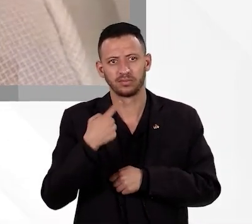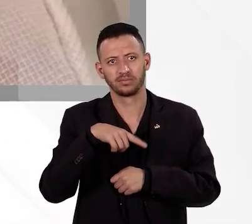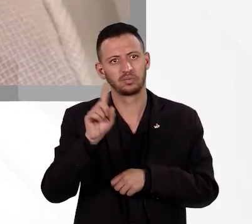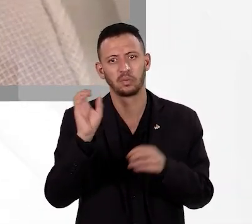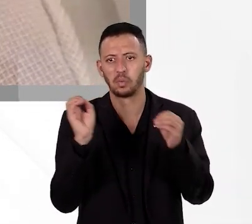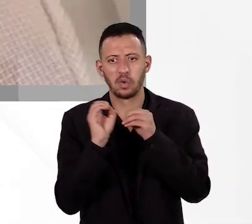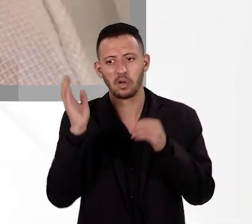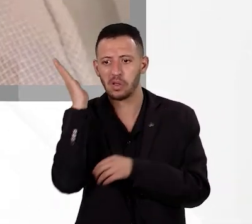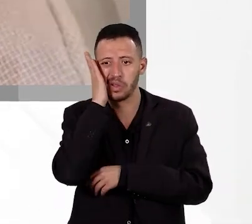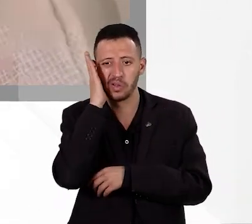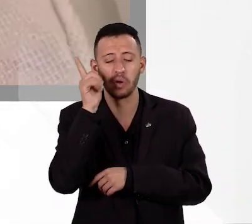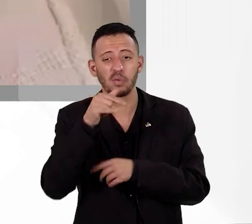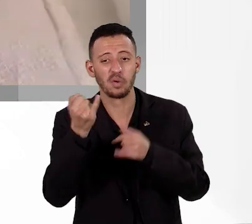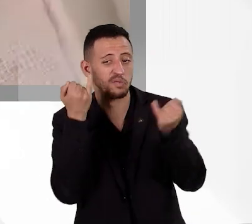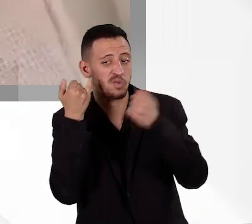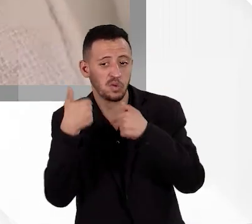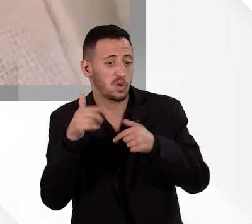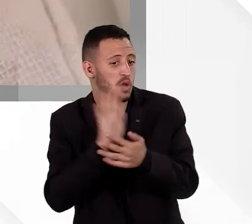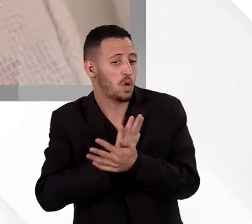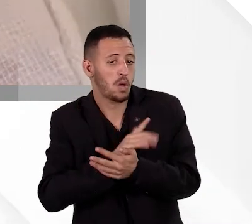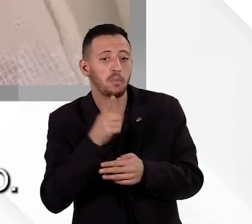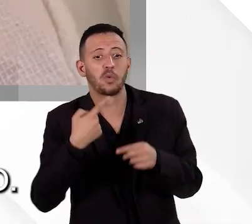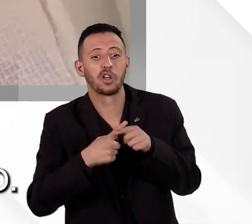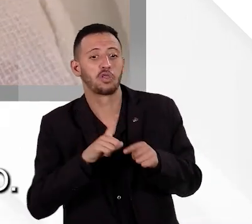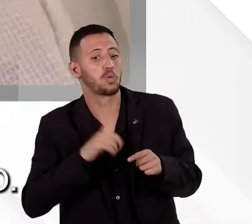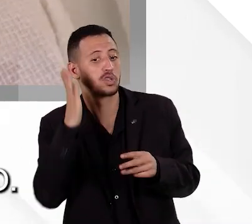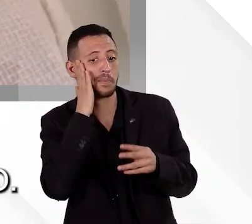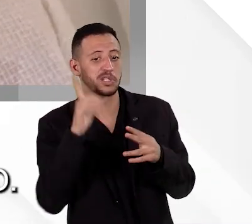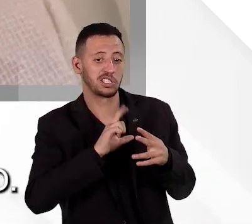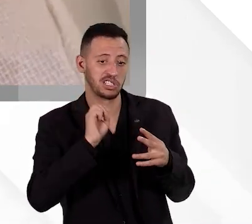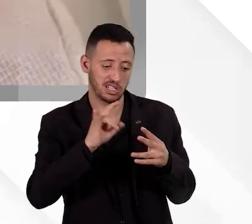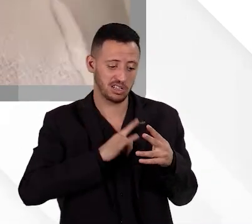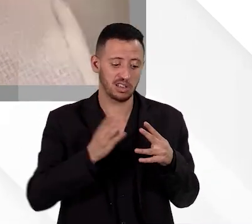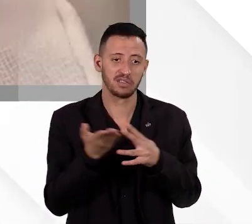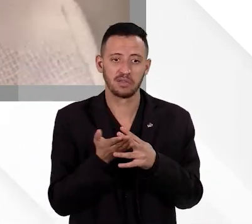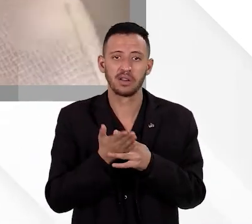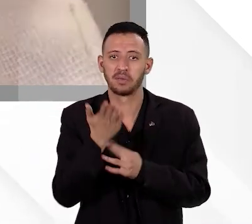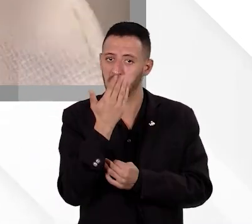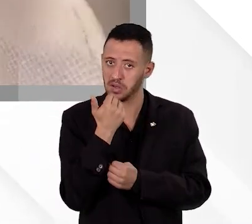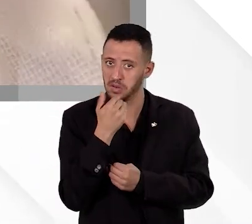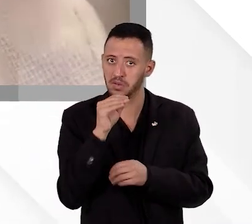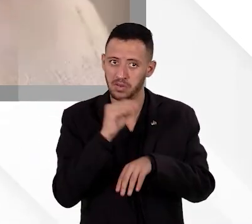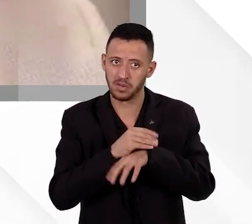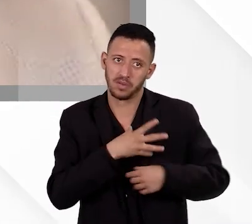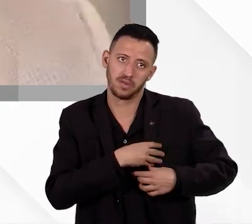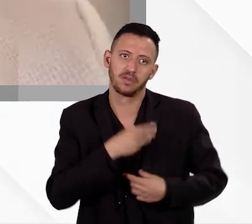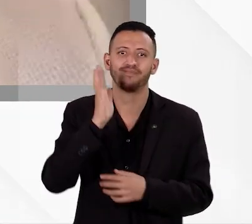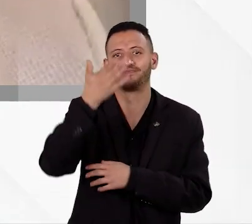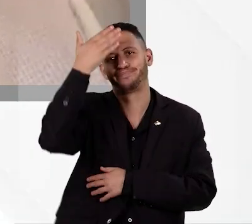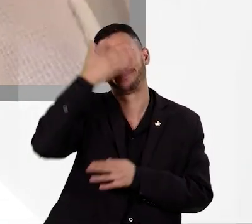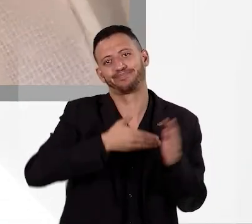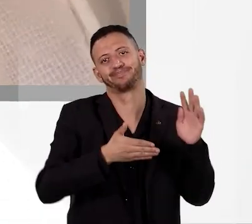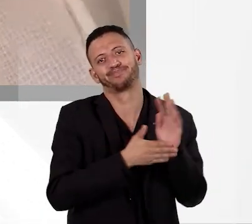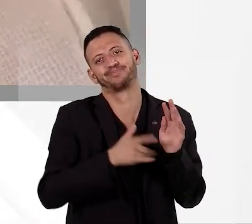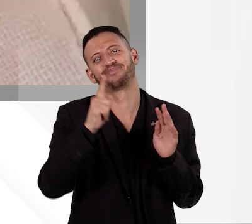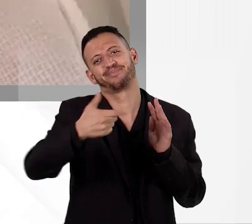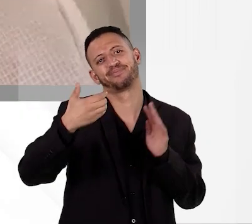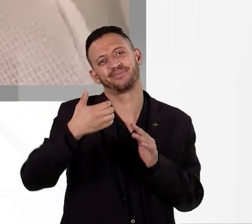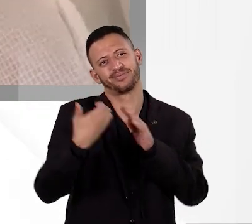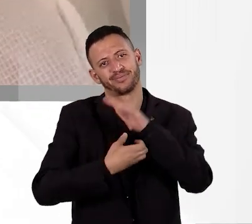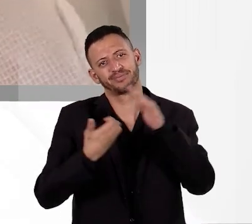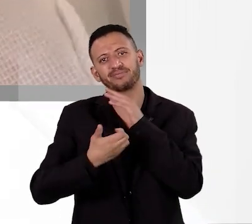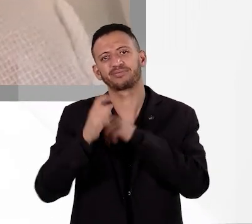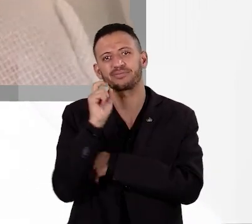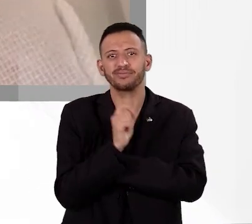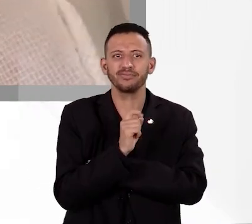elas, assim, nenhuma sabia informar que existia um intervalo para amamentação. Então, assim, ficou bem comprovado que, na verdade,